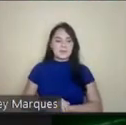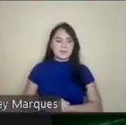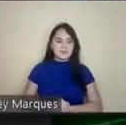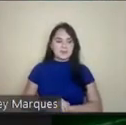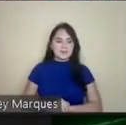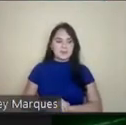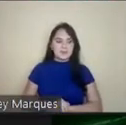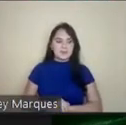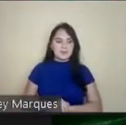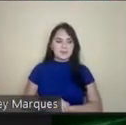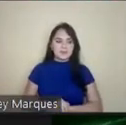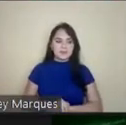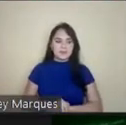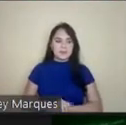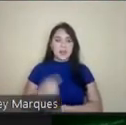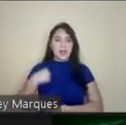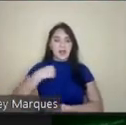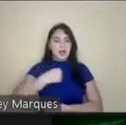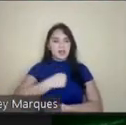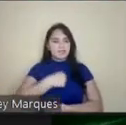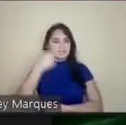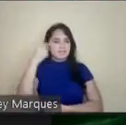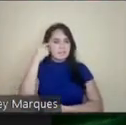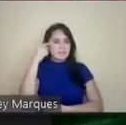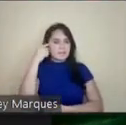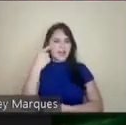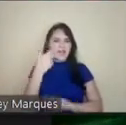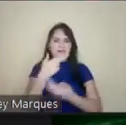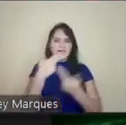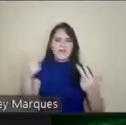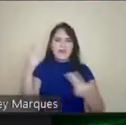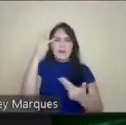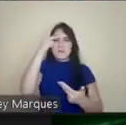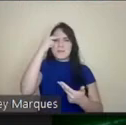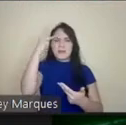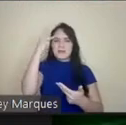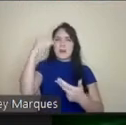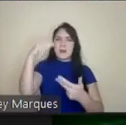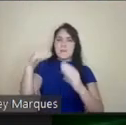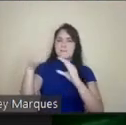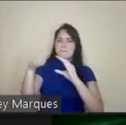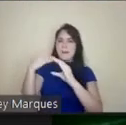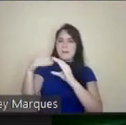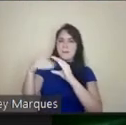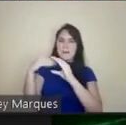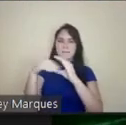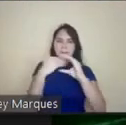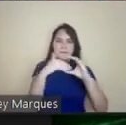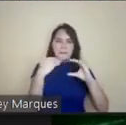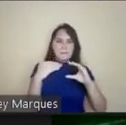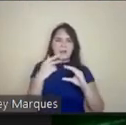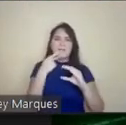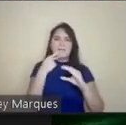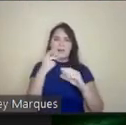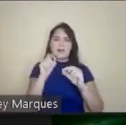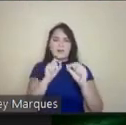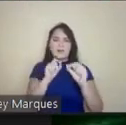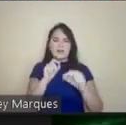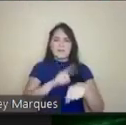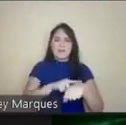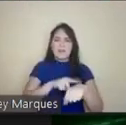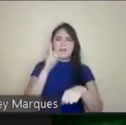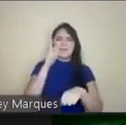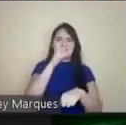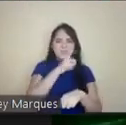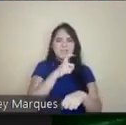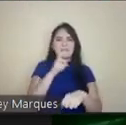Quando a gente estava pensando, eu peço um monte de gente mandando um monte de mensagem aqui, falando que realmente é um momento difícil, que as festas literárias ajudam, que